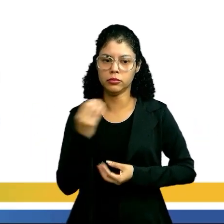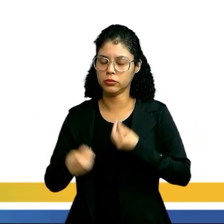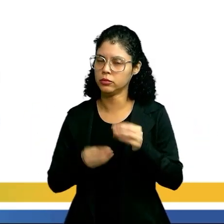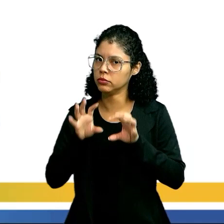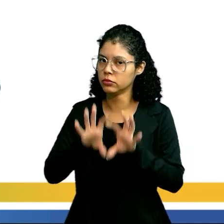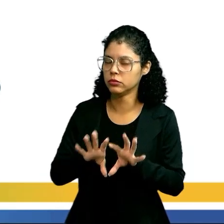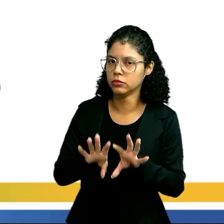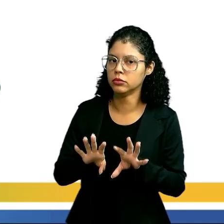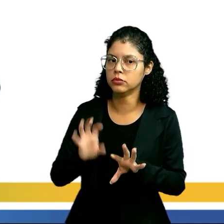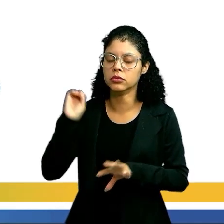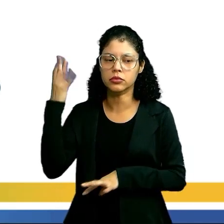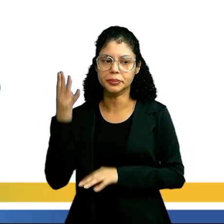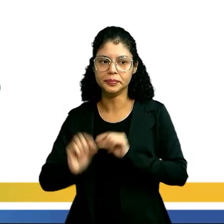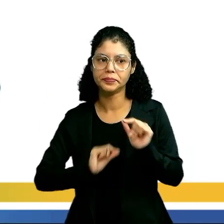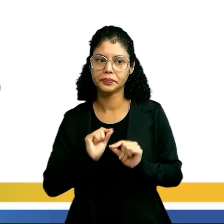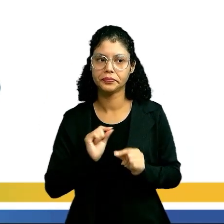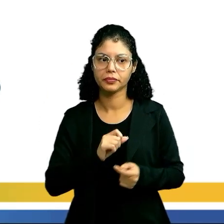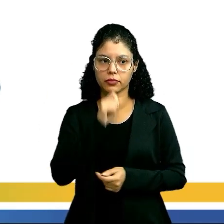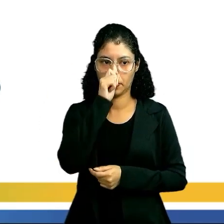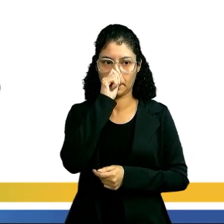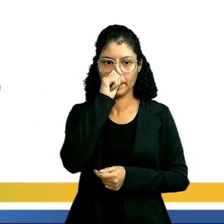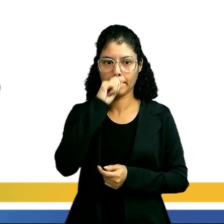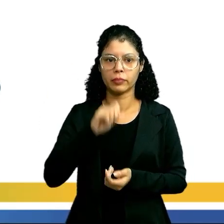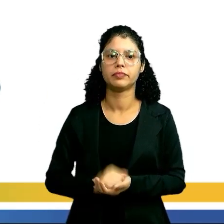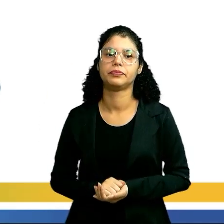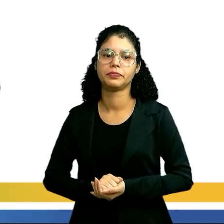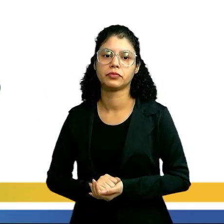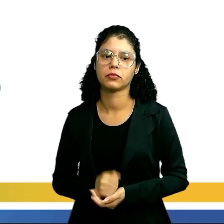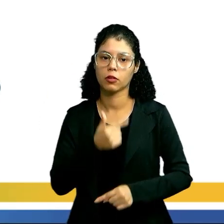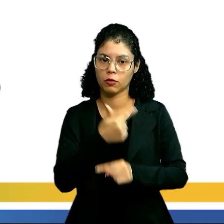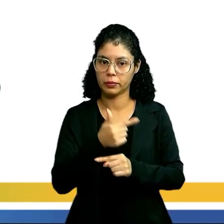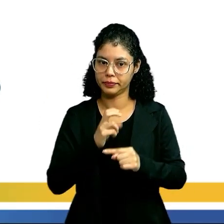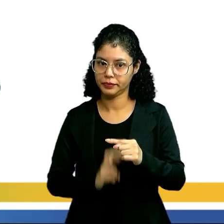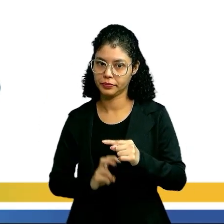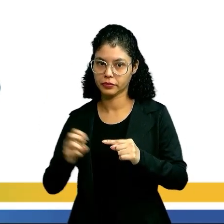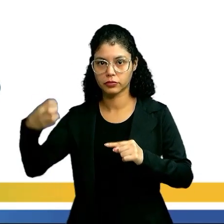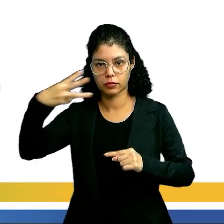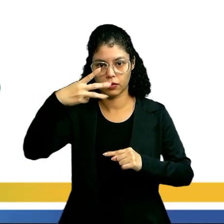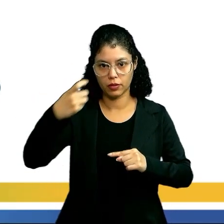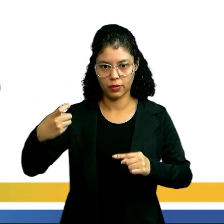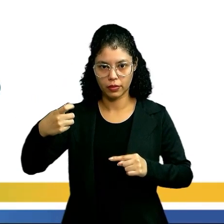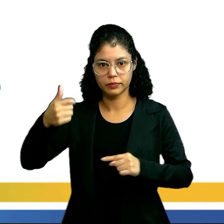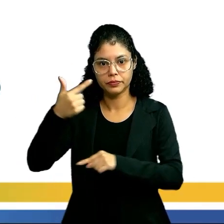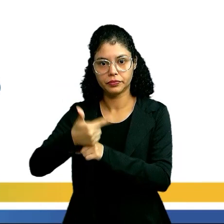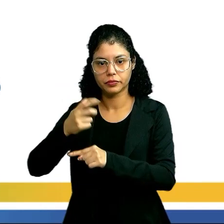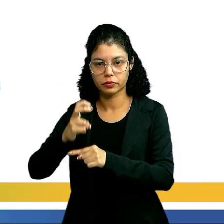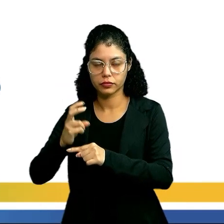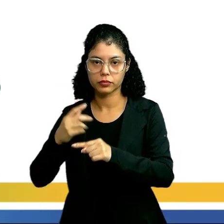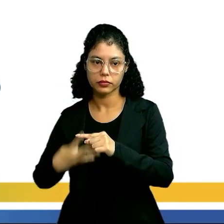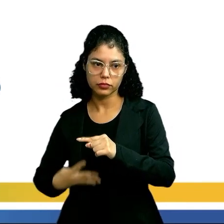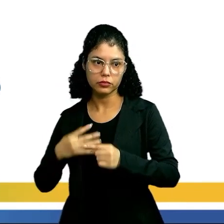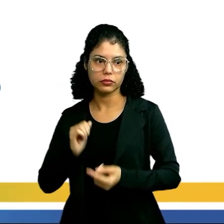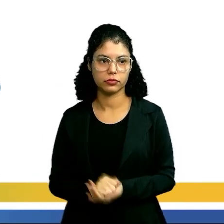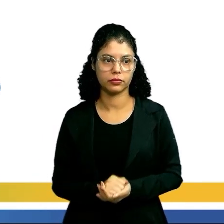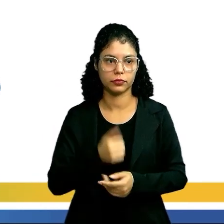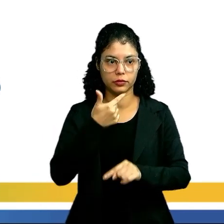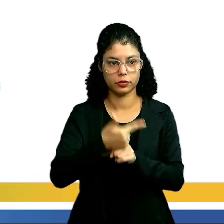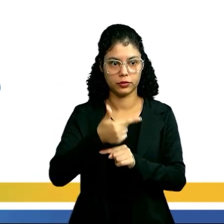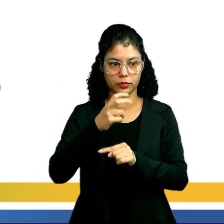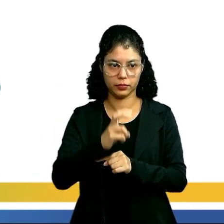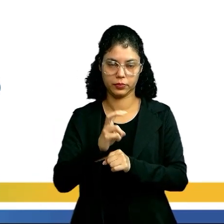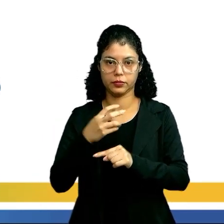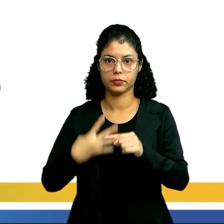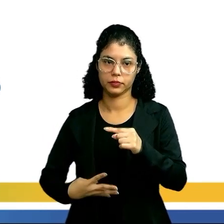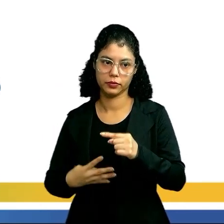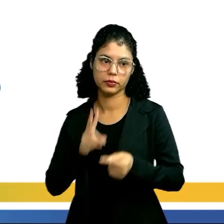é isso? Nesse caso aqui, ó, vai ficar 2 quintos elevado a 3x igual a 25 quartos. 25 quartos